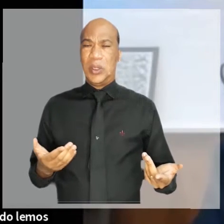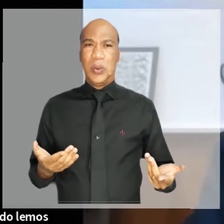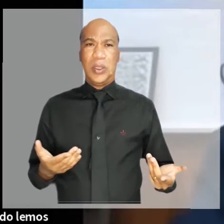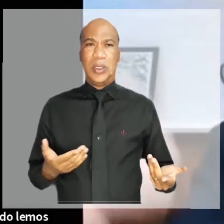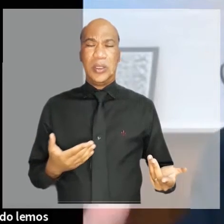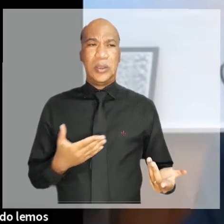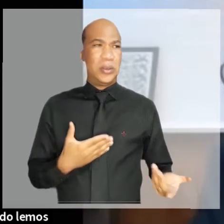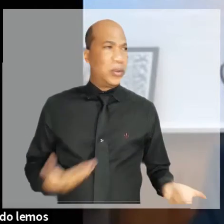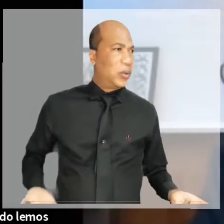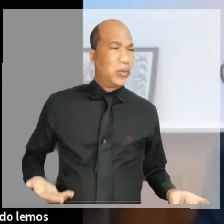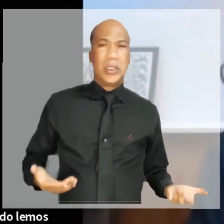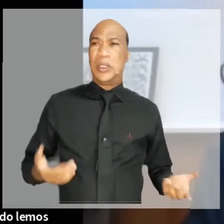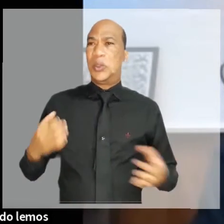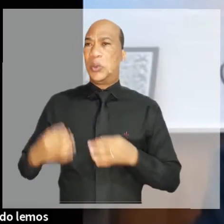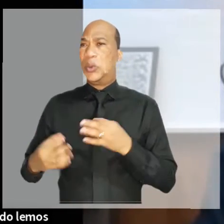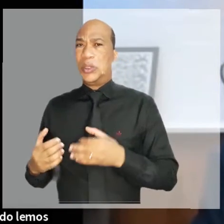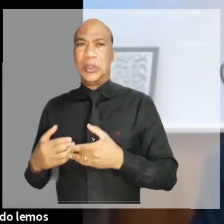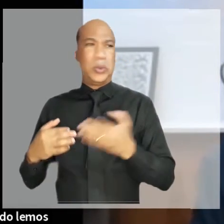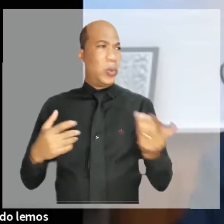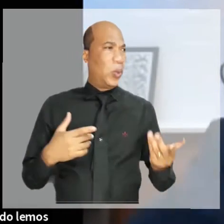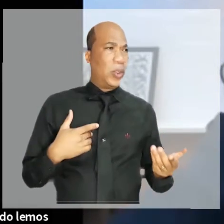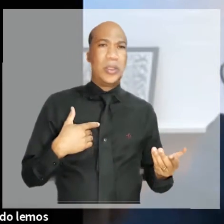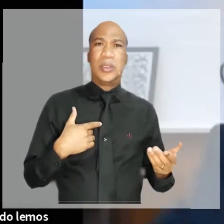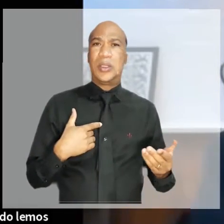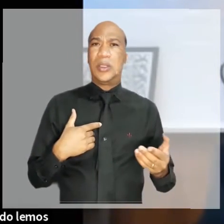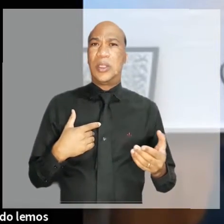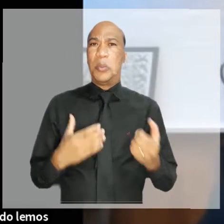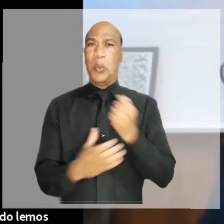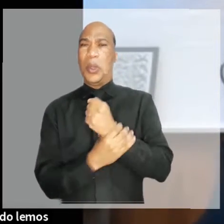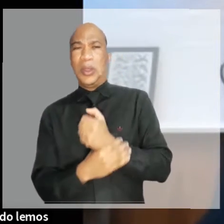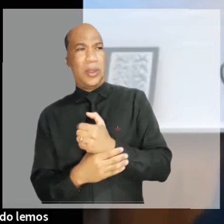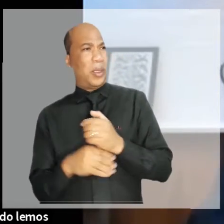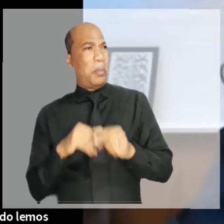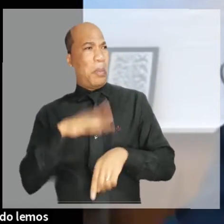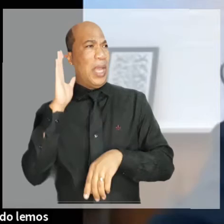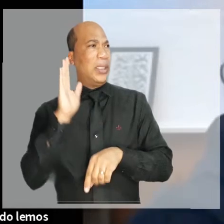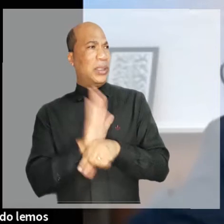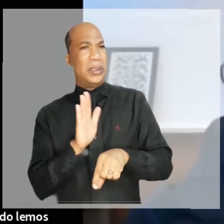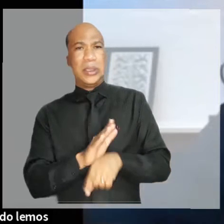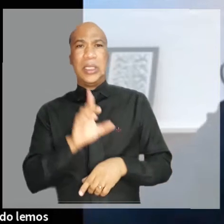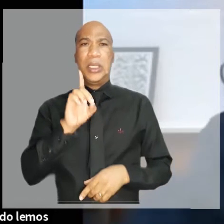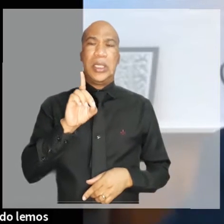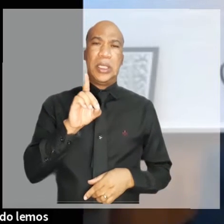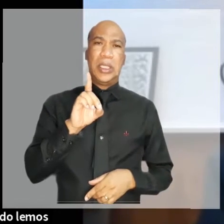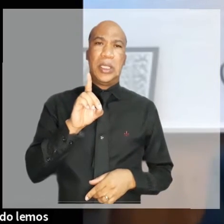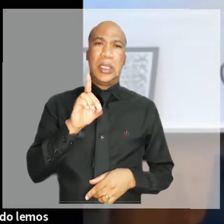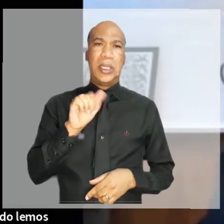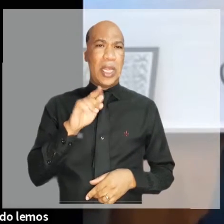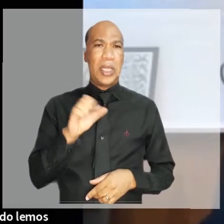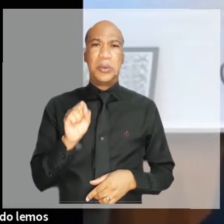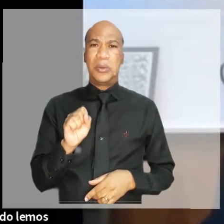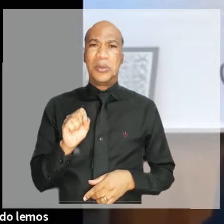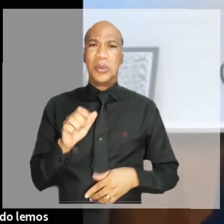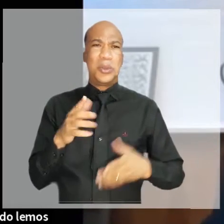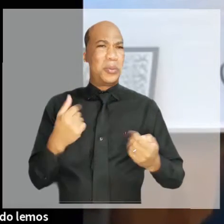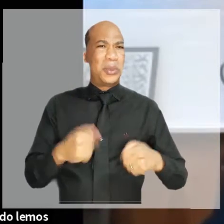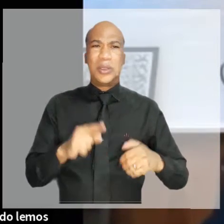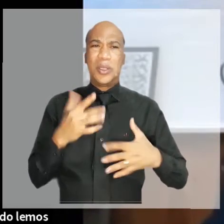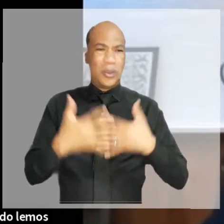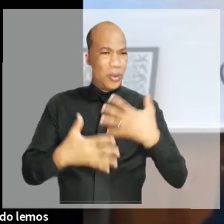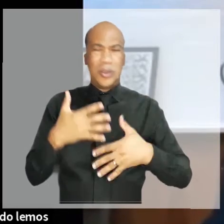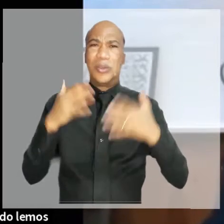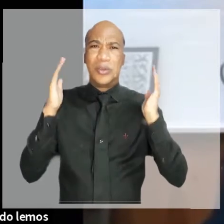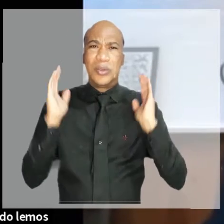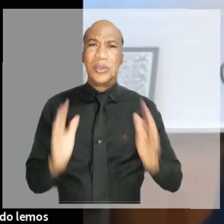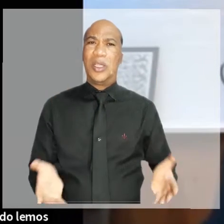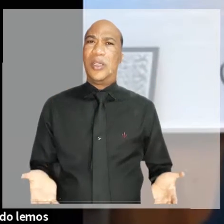transparência e você vai falar, não, vamos anonimizar, por exemplo, nome das partes, vamos suprimir essa informação aqui e ali. E